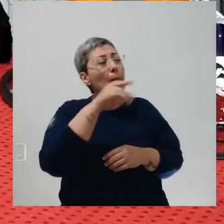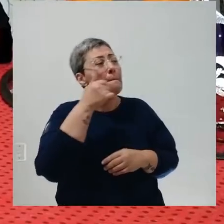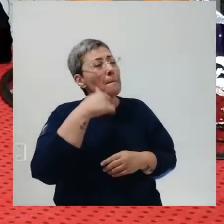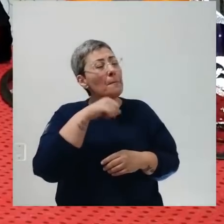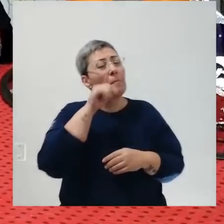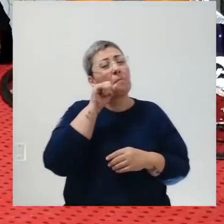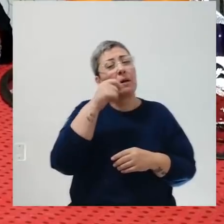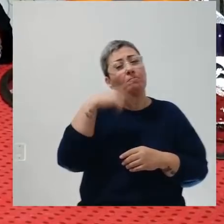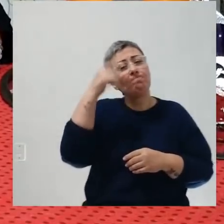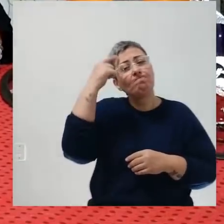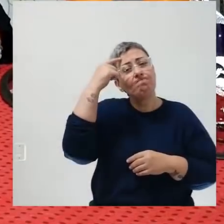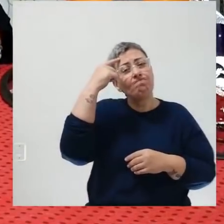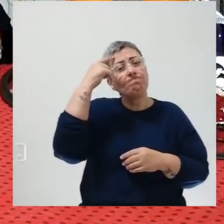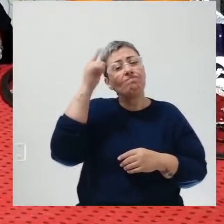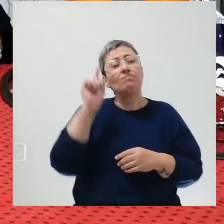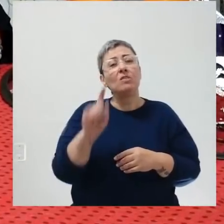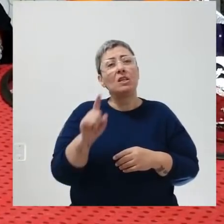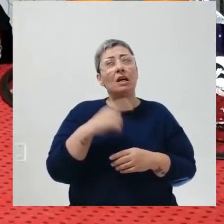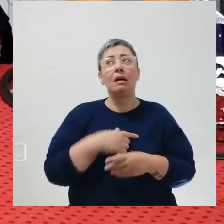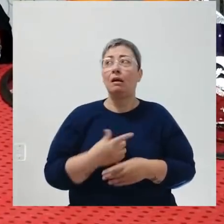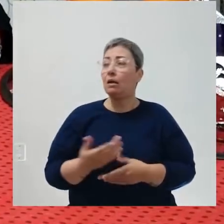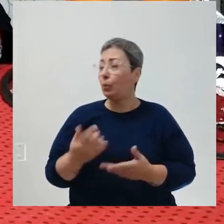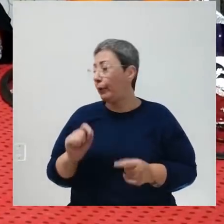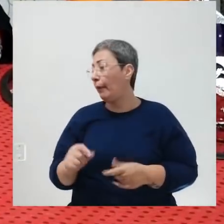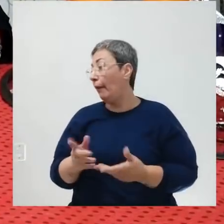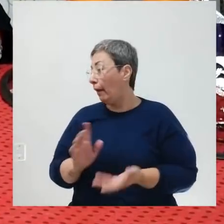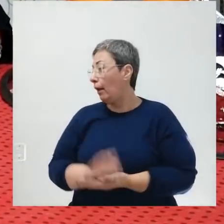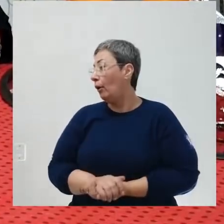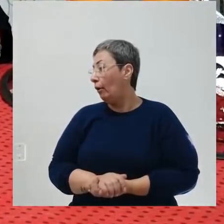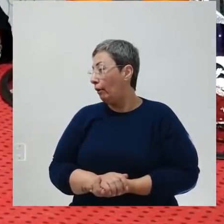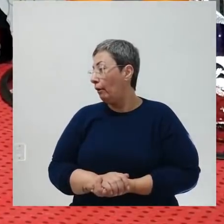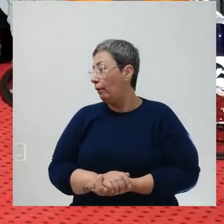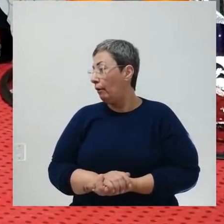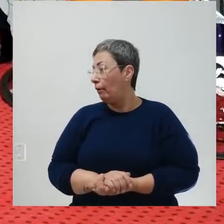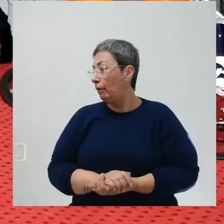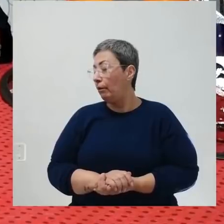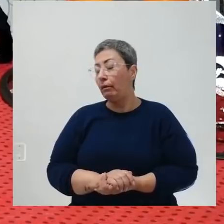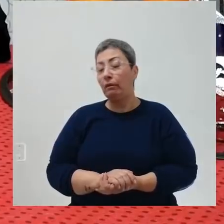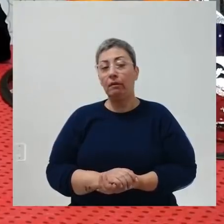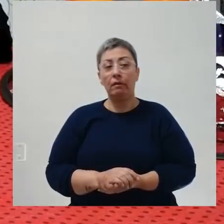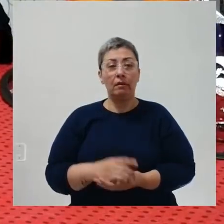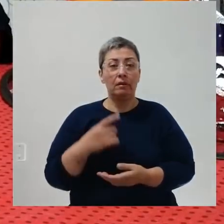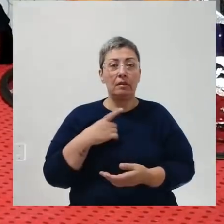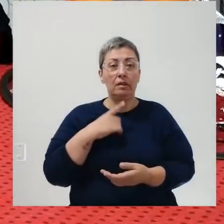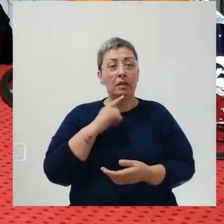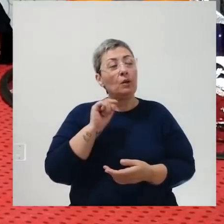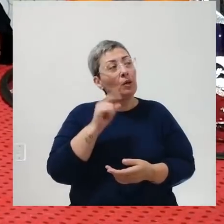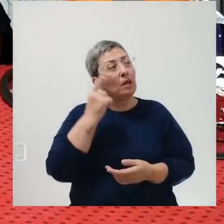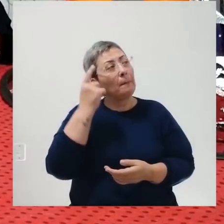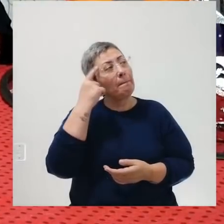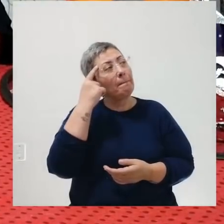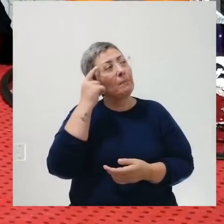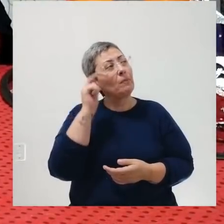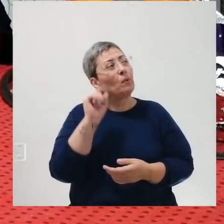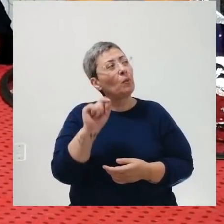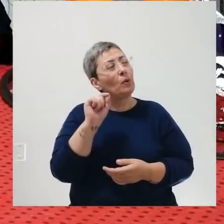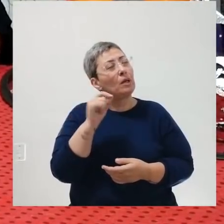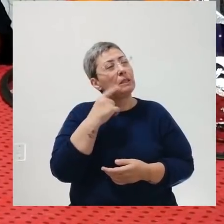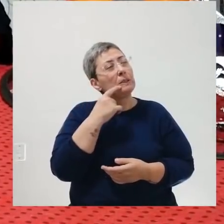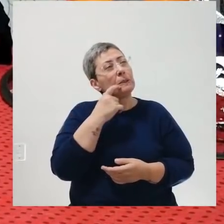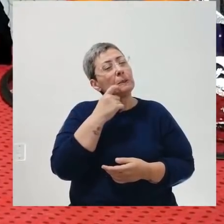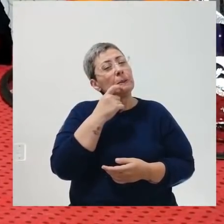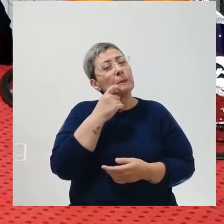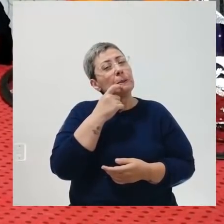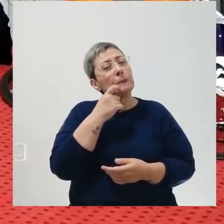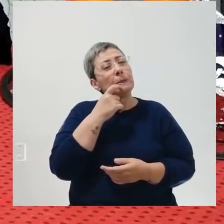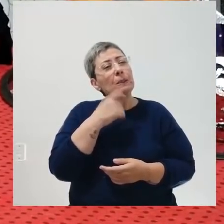eu estive pensando. Ai, menino, o que foi que você esteve pensando dessa vez? Eu estive pensando, sabe,